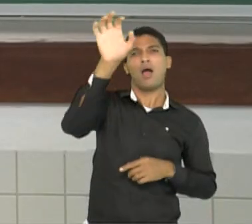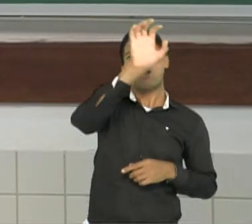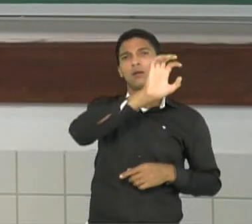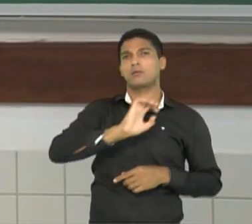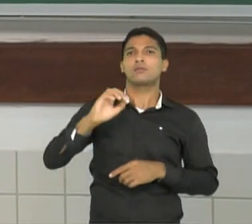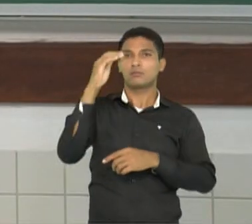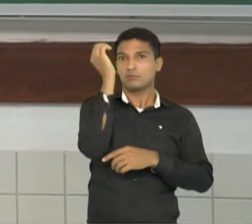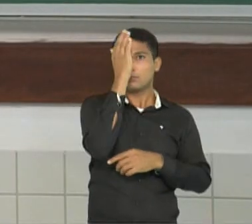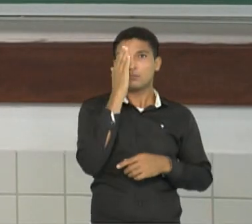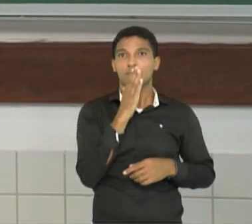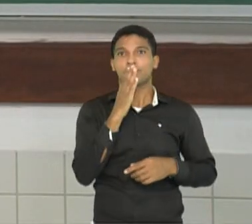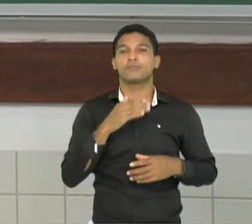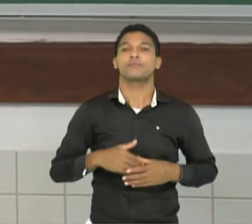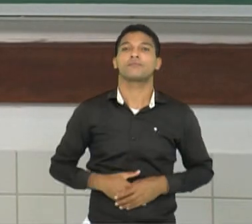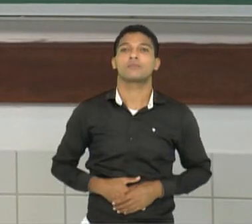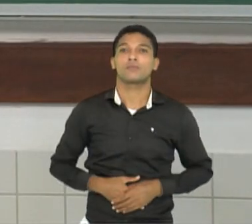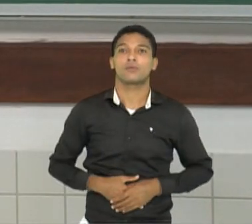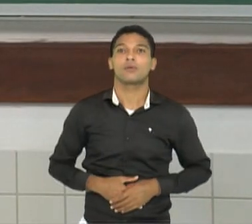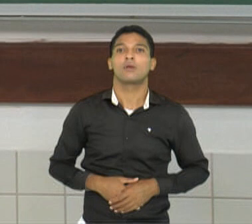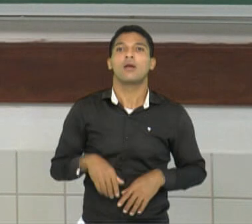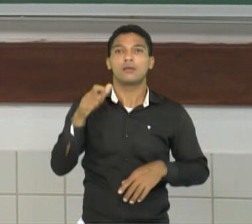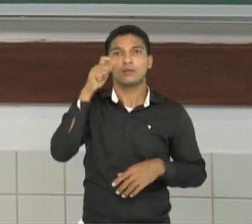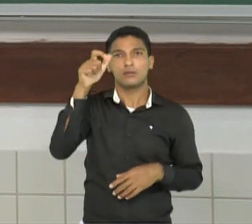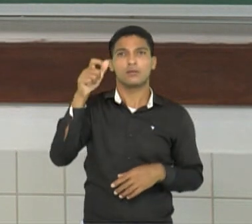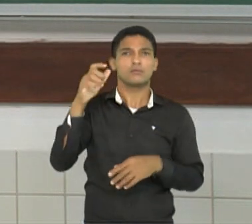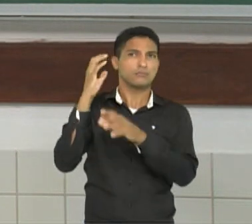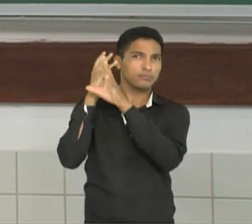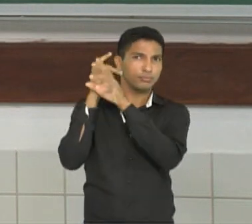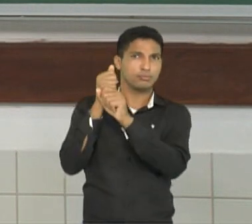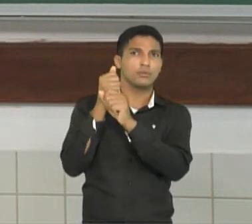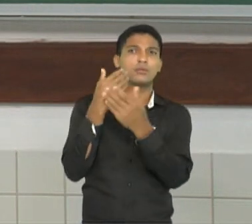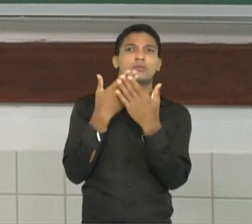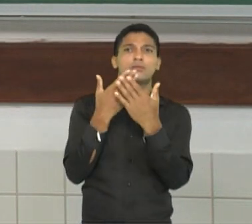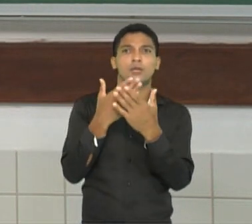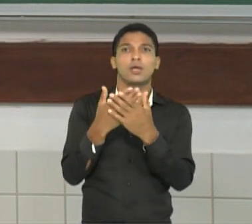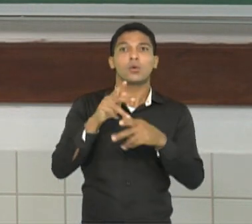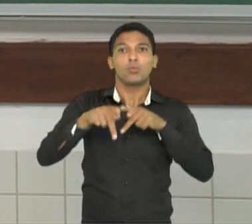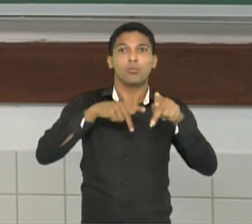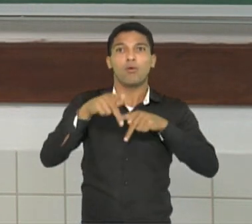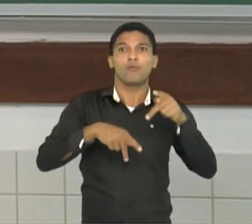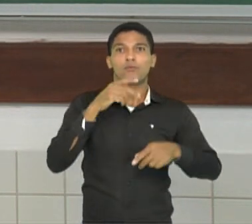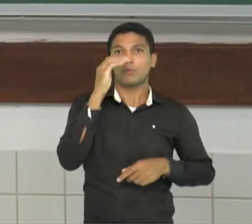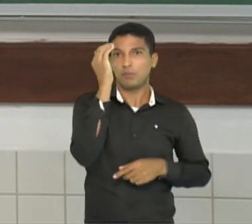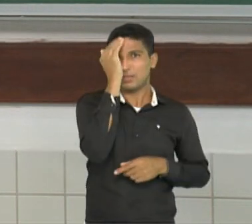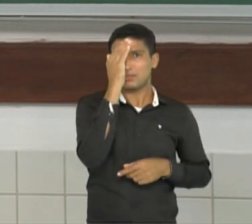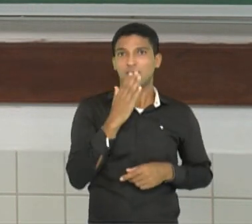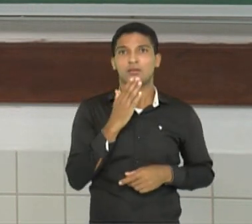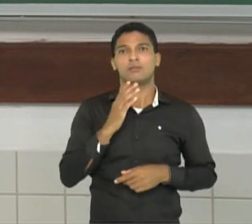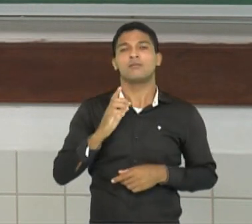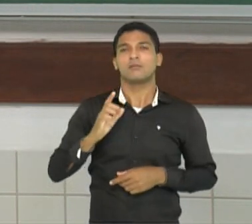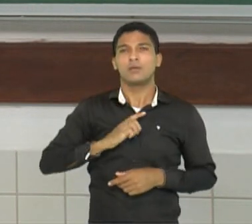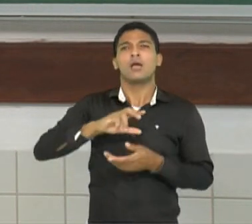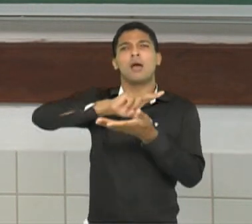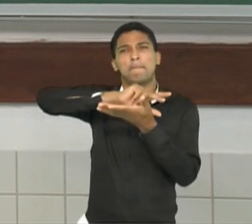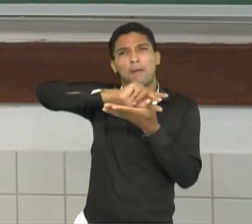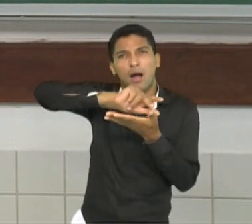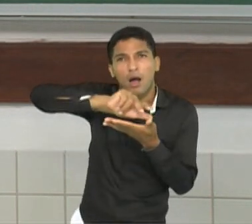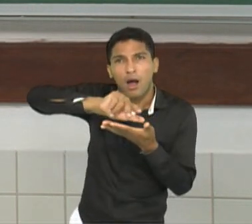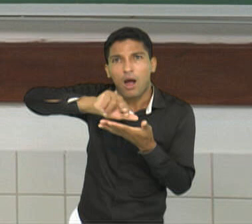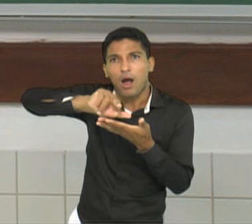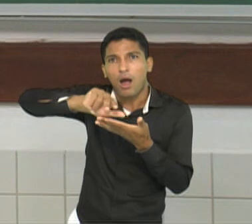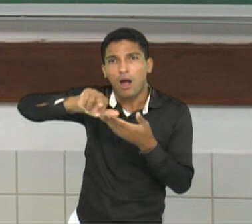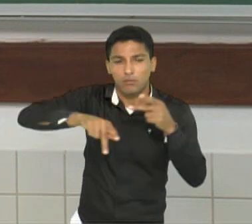gente relembrar população brasileira, os conceitos e a questão da diversidade da população. Espero que vocês